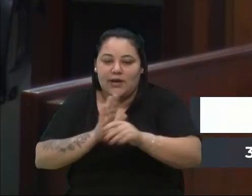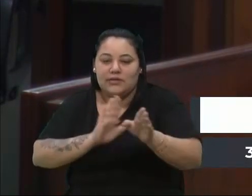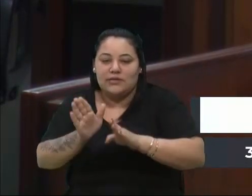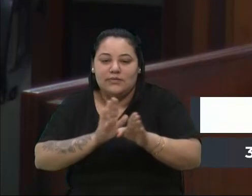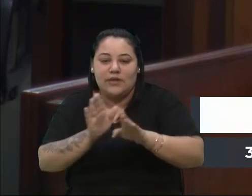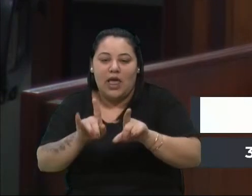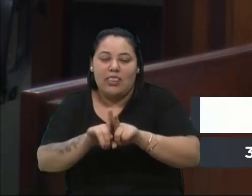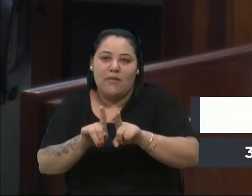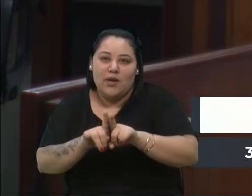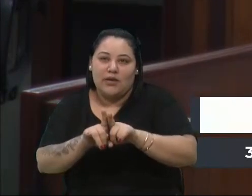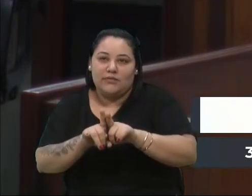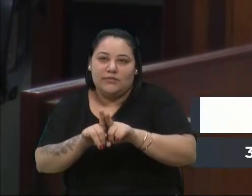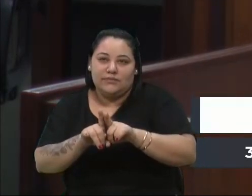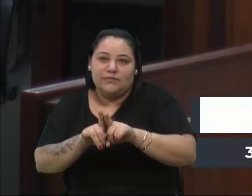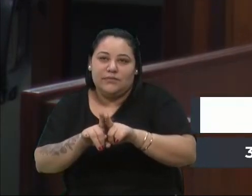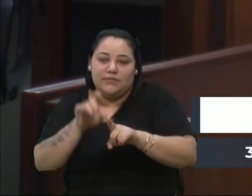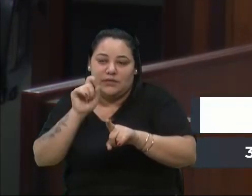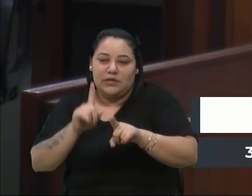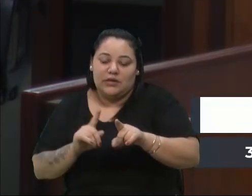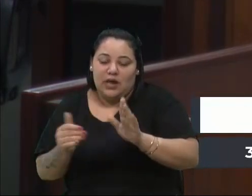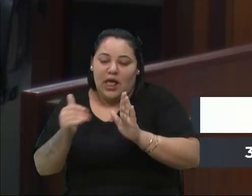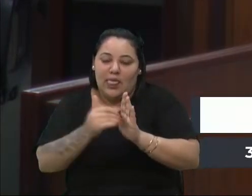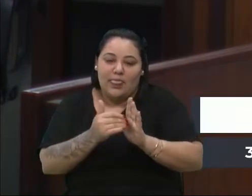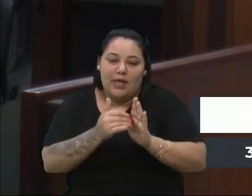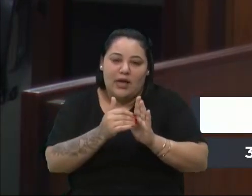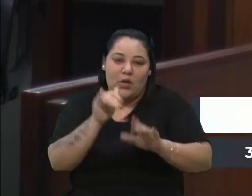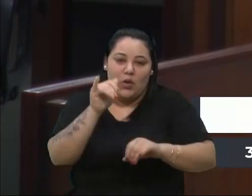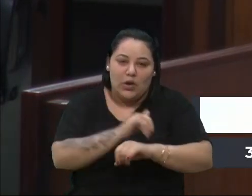aí do aeroporto.